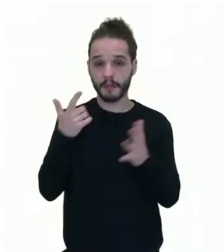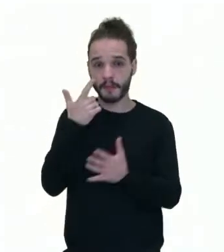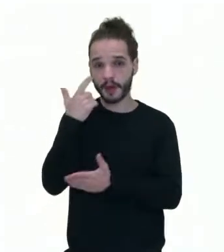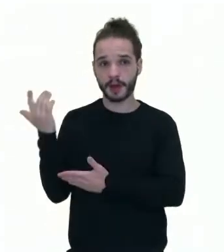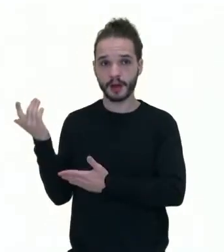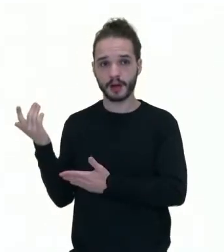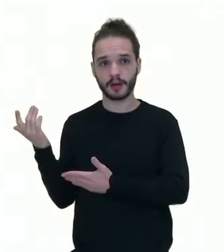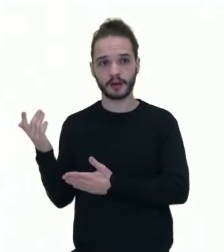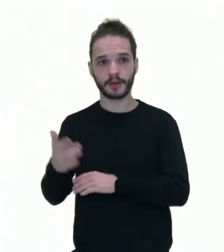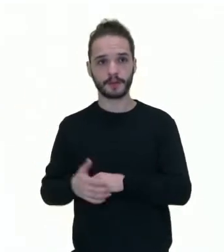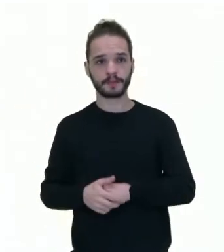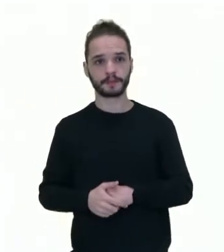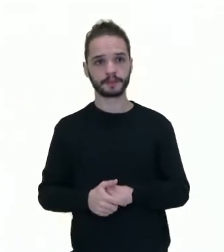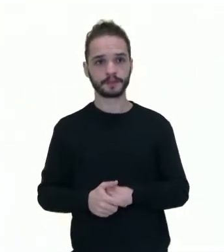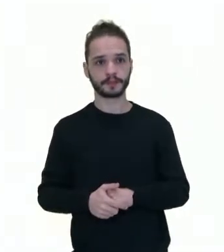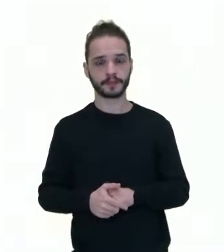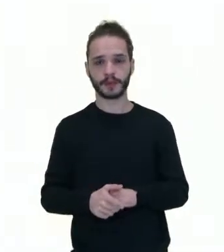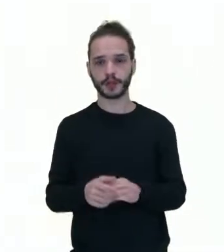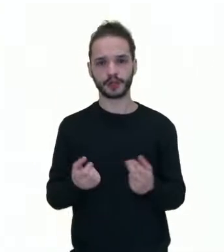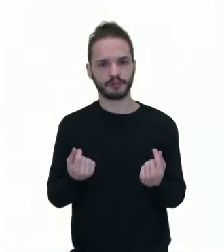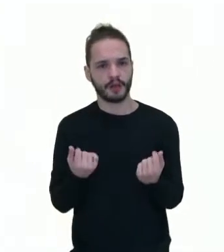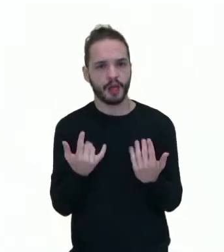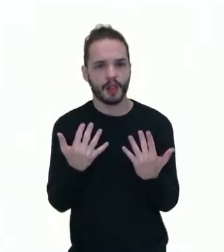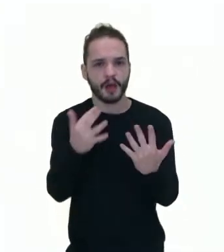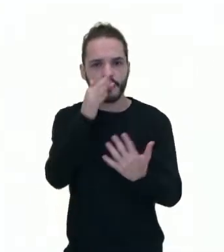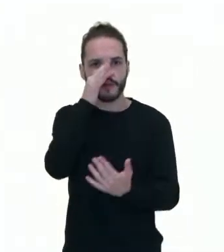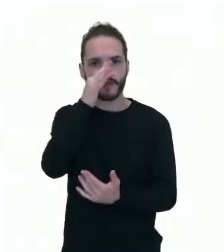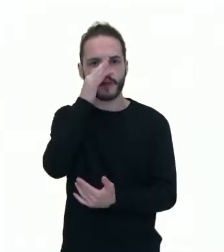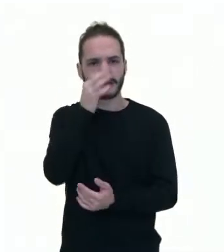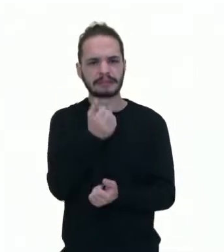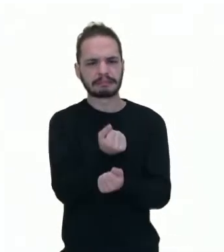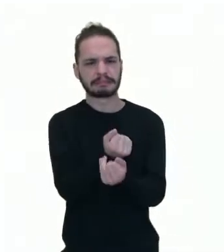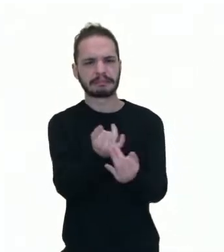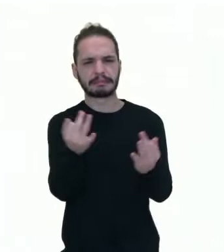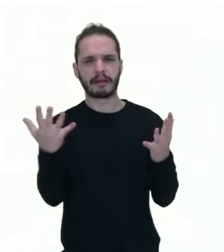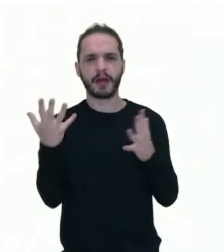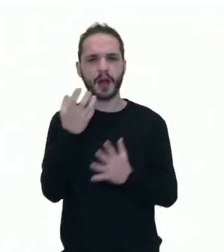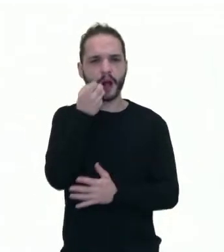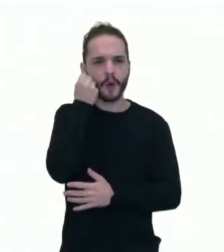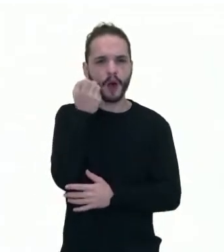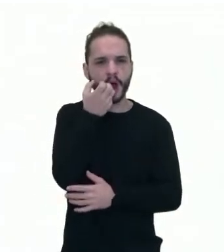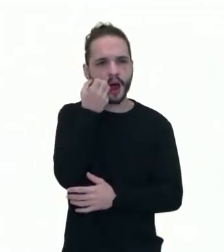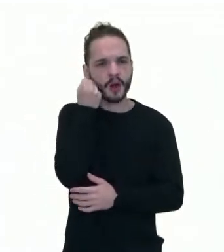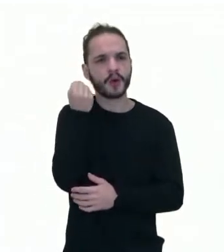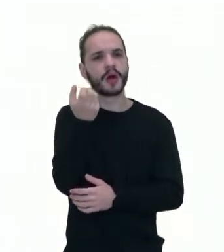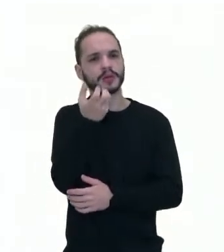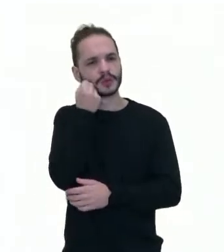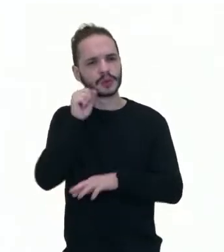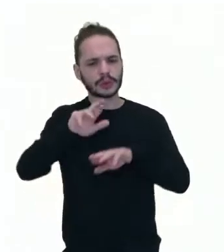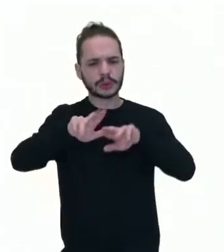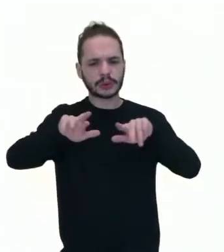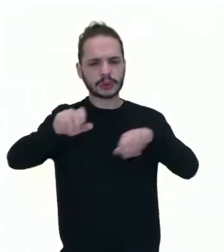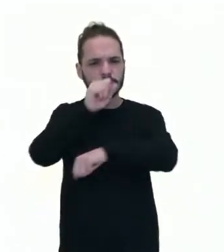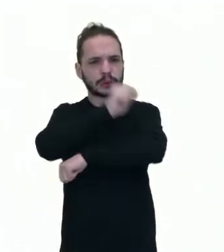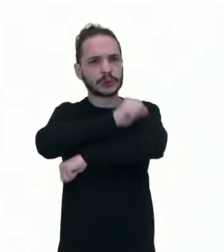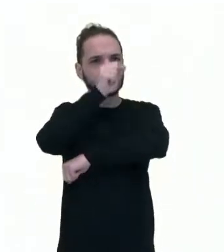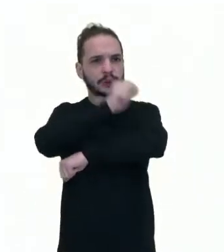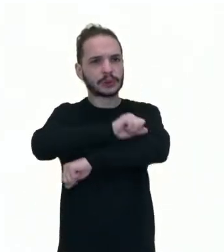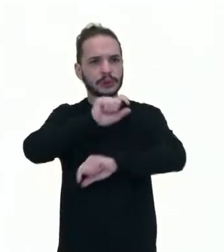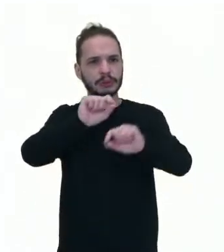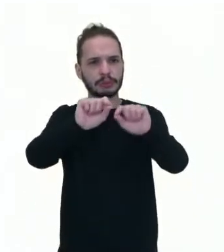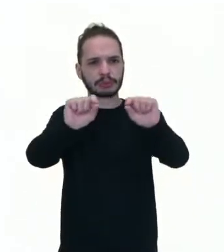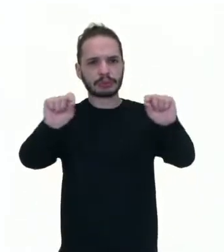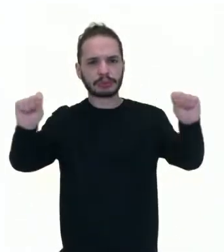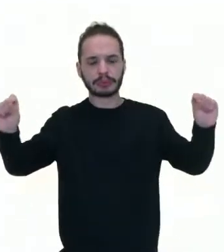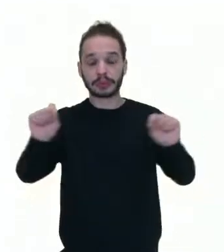Olha o tamanho dos jardins, né? Milhares de quartos, né? Milhares de janelas, né?